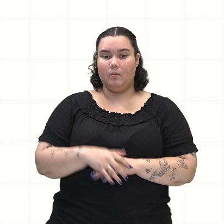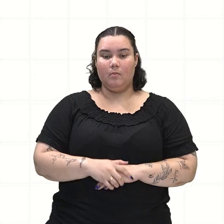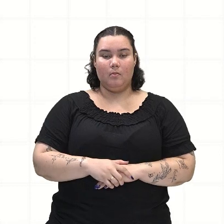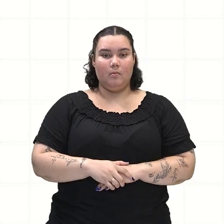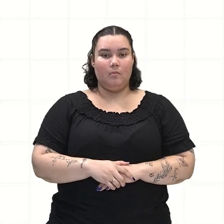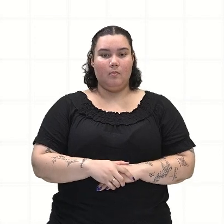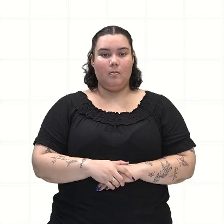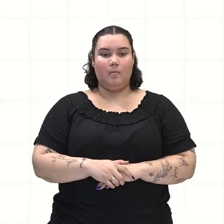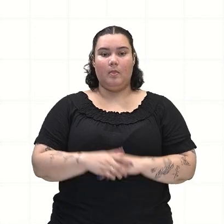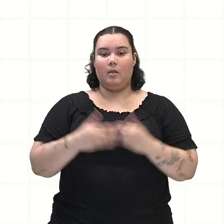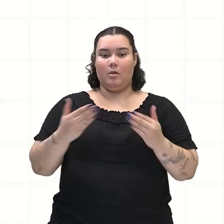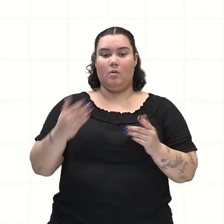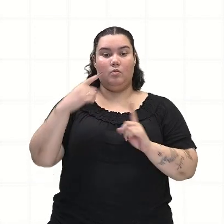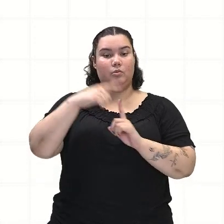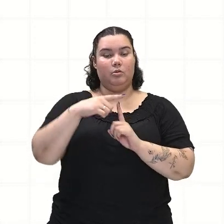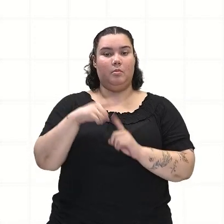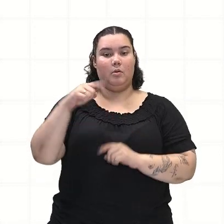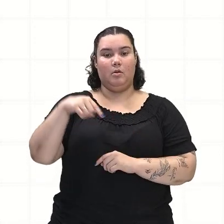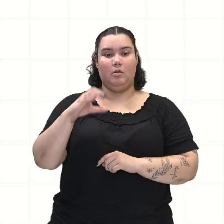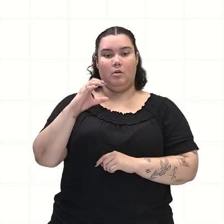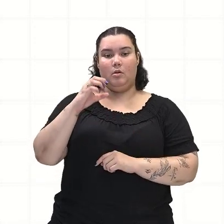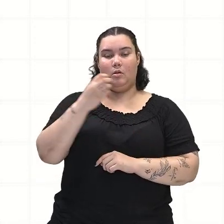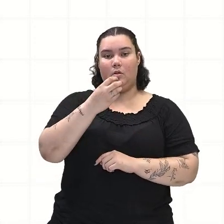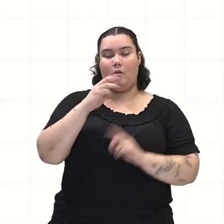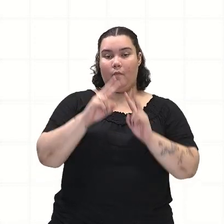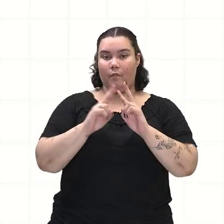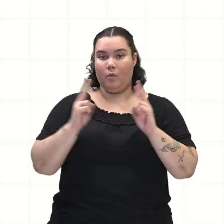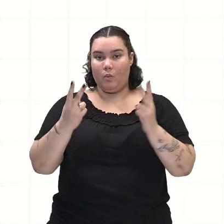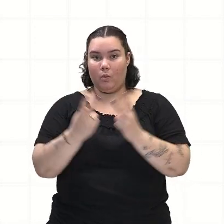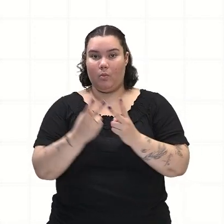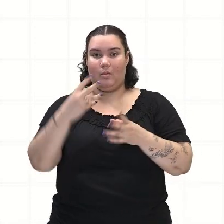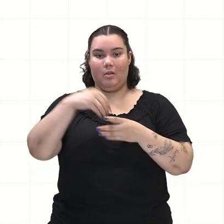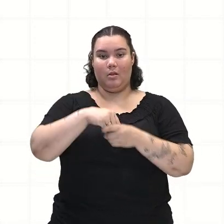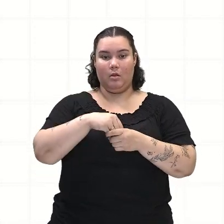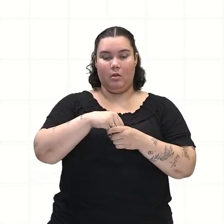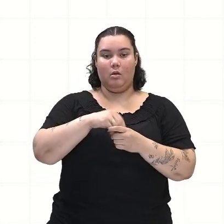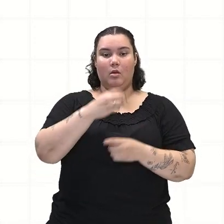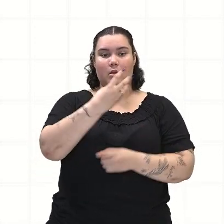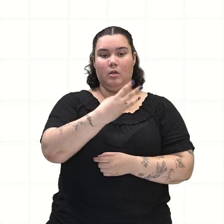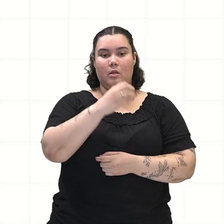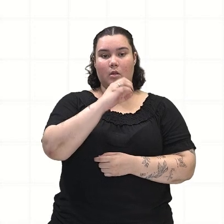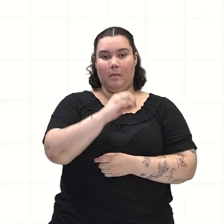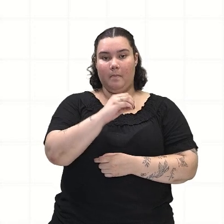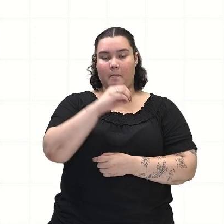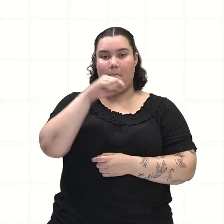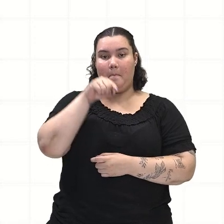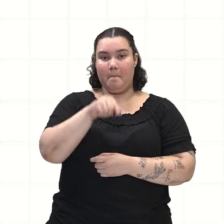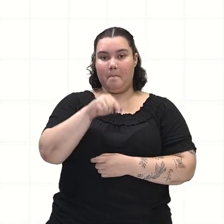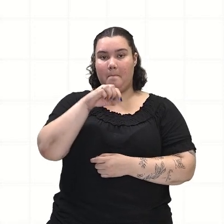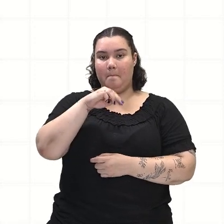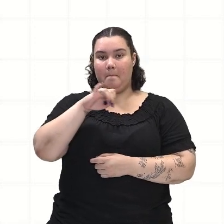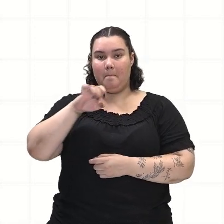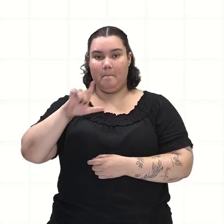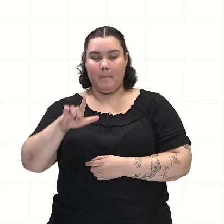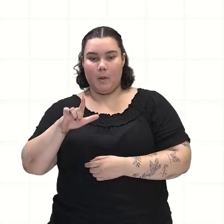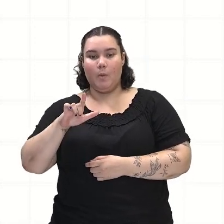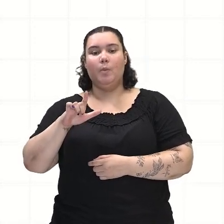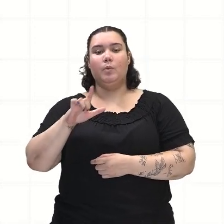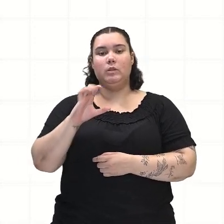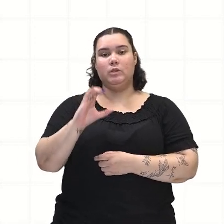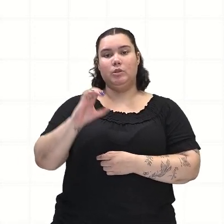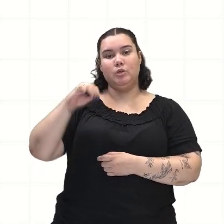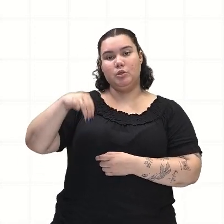a unidade vai ser de 30, né? O volume interno vai ser de 30.000 centímetros cúbicos.